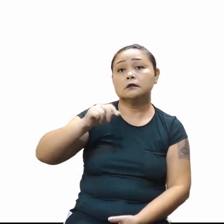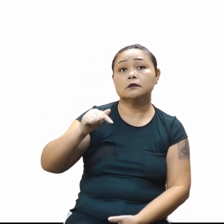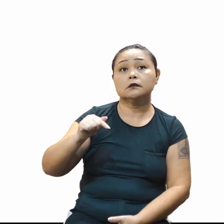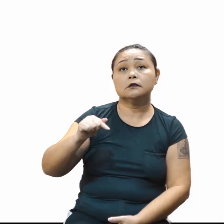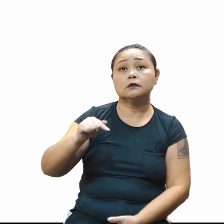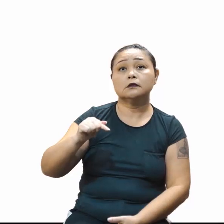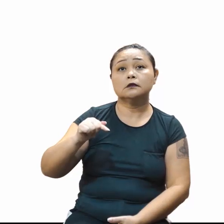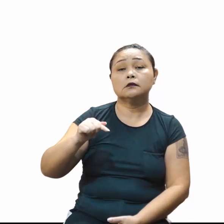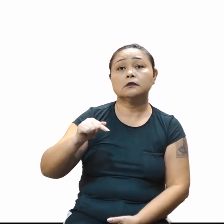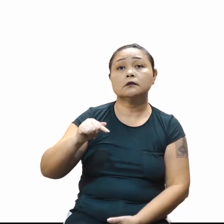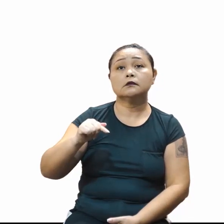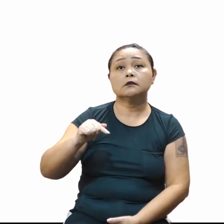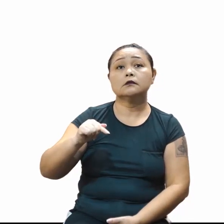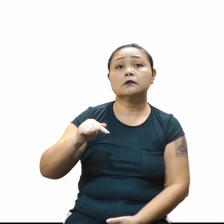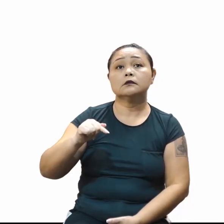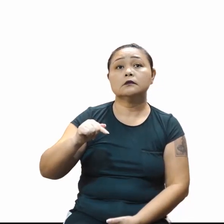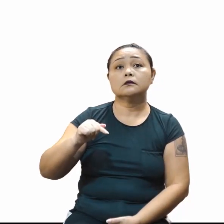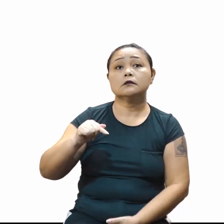1957,